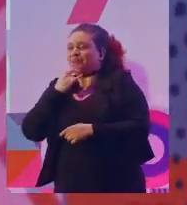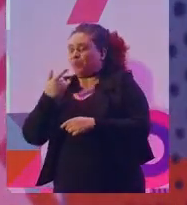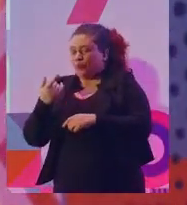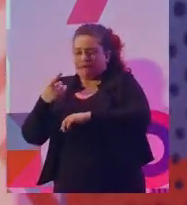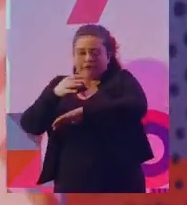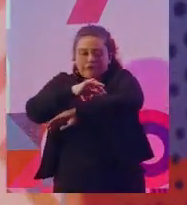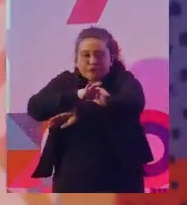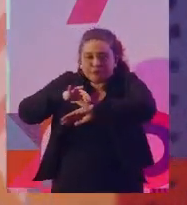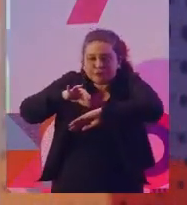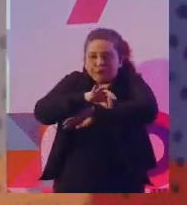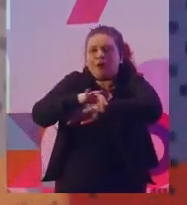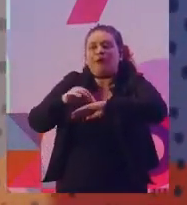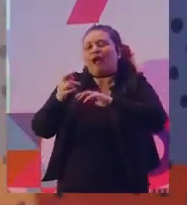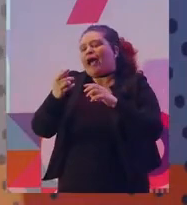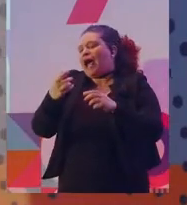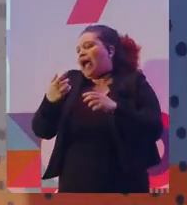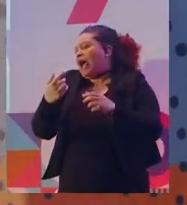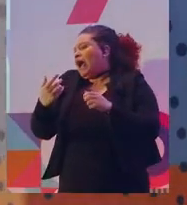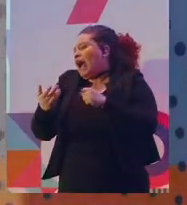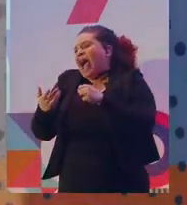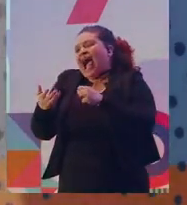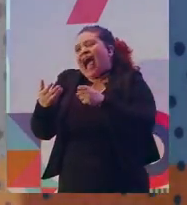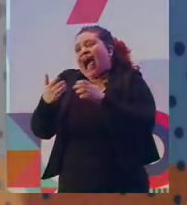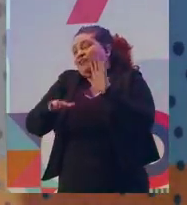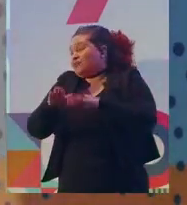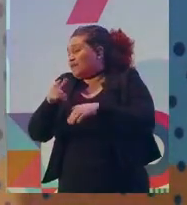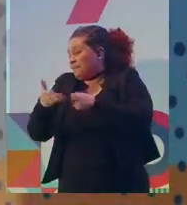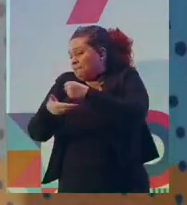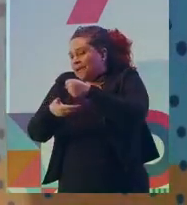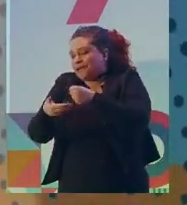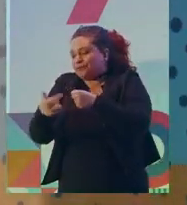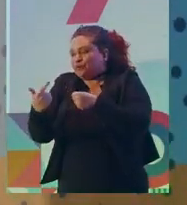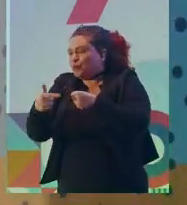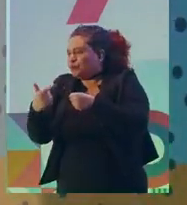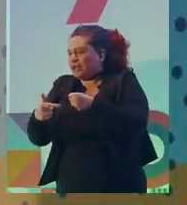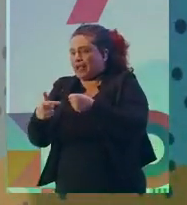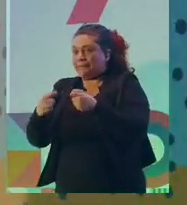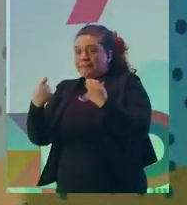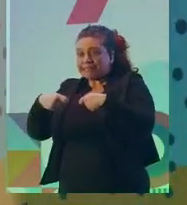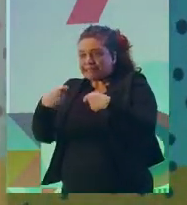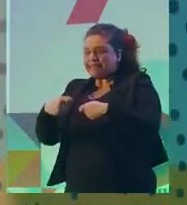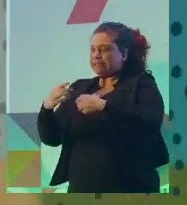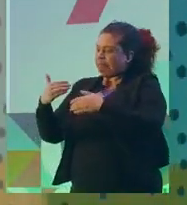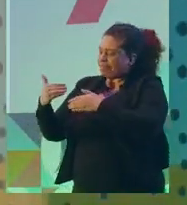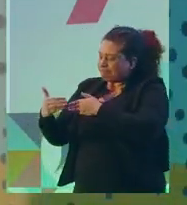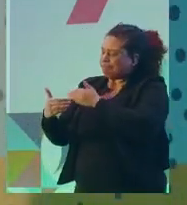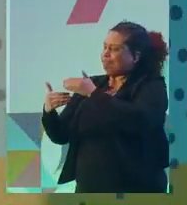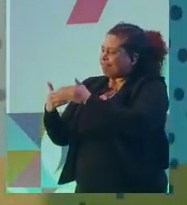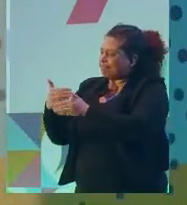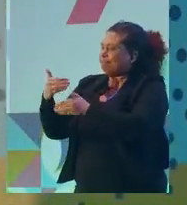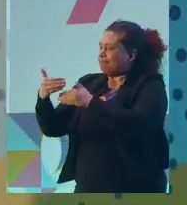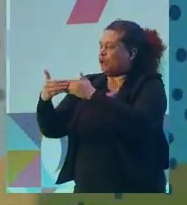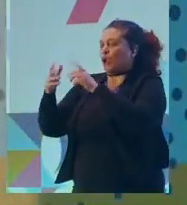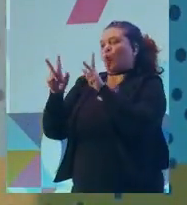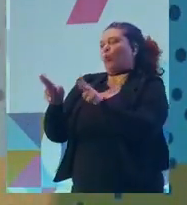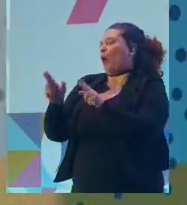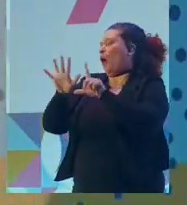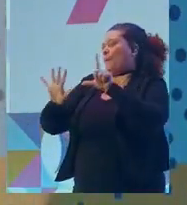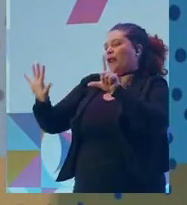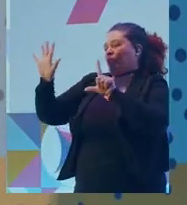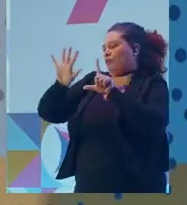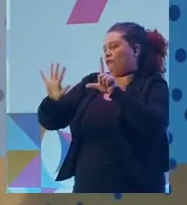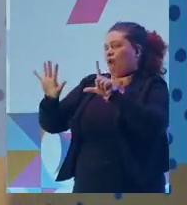tem a parte, o processo final. Então, precisamos fazer tudo como uma plataforma. Isso é um